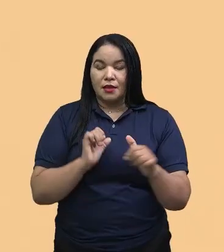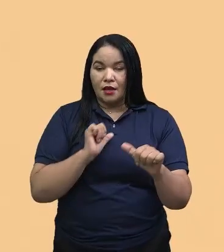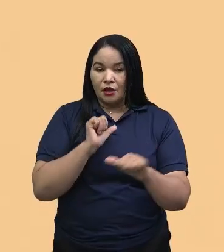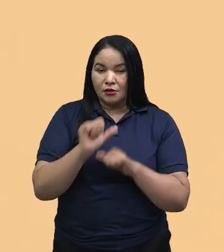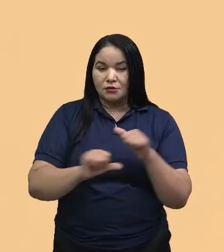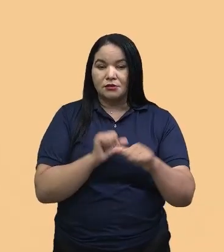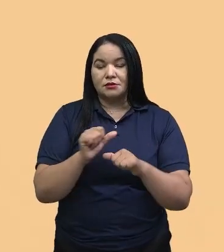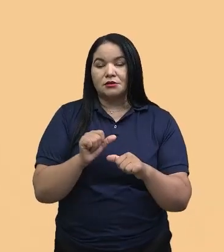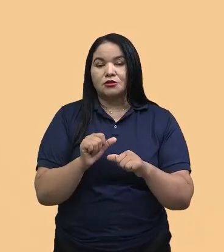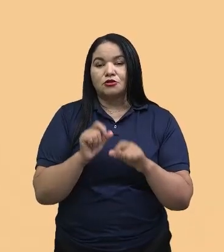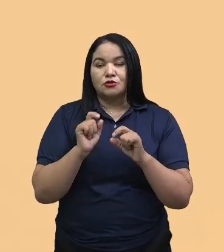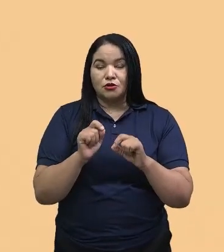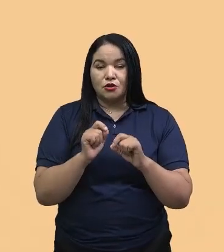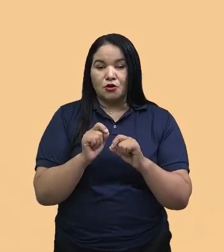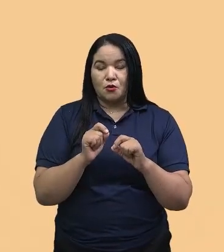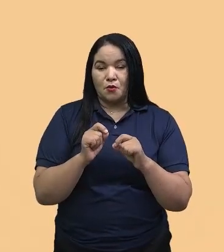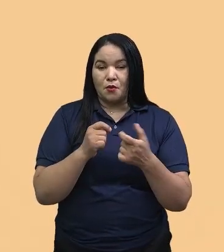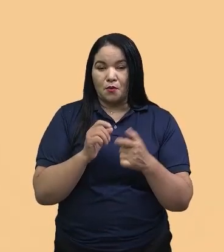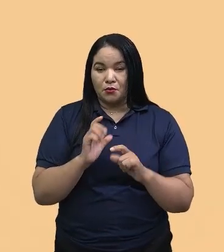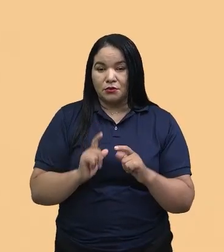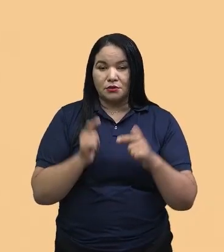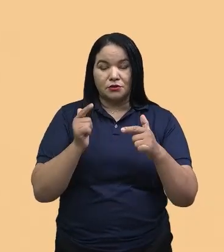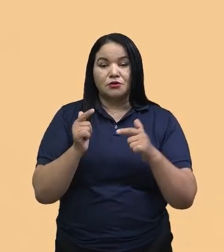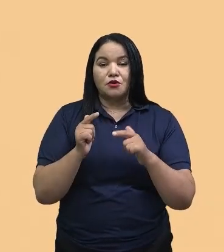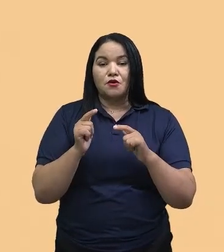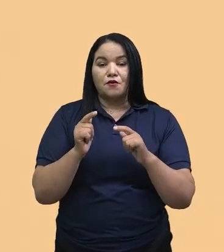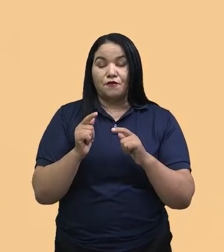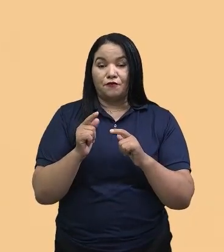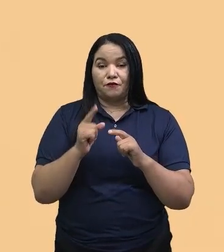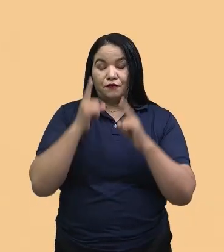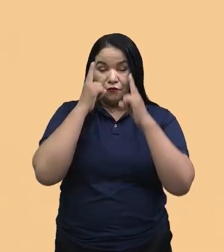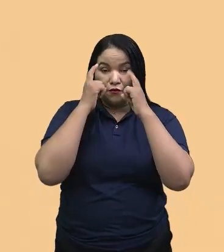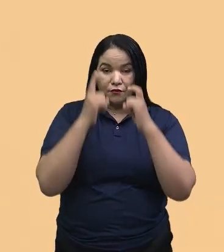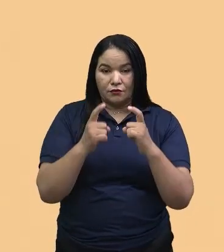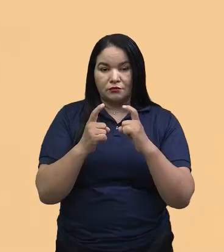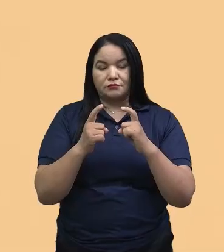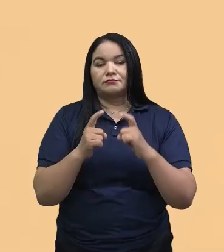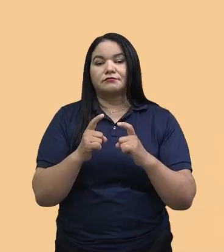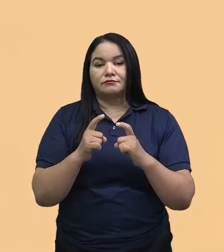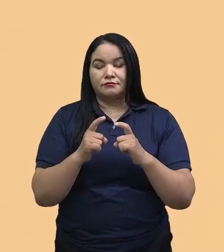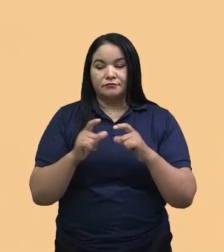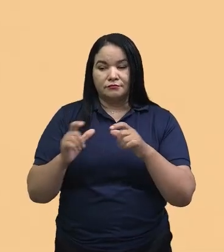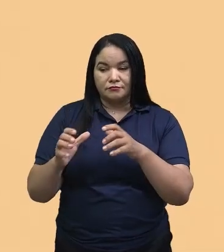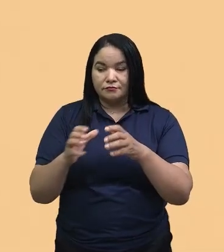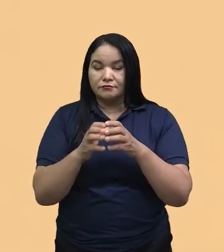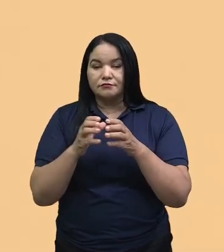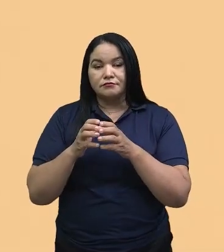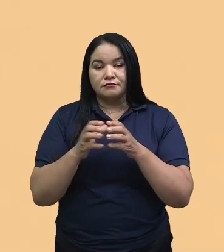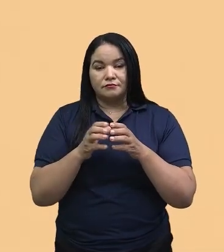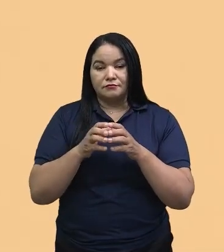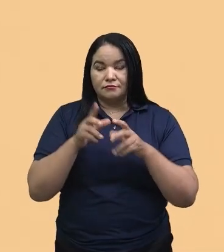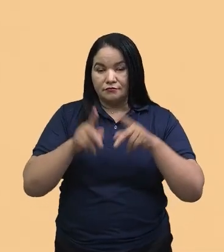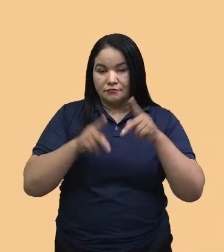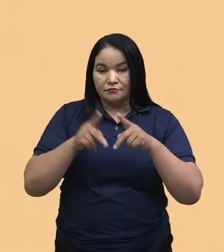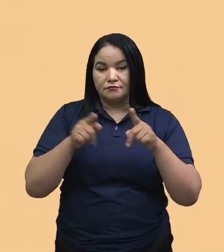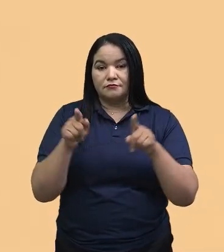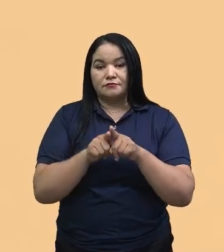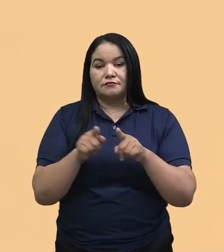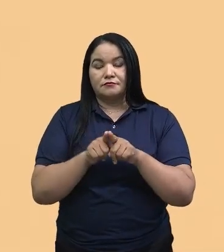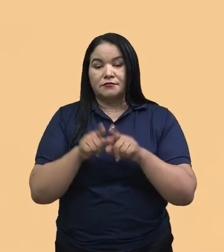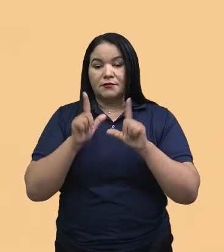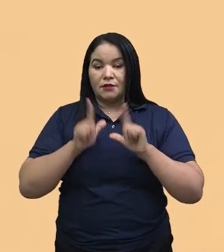teve atos violentos contra, né, povos, principalmente o povo judeu, né, que